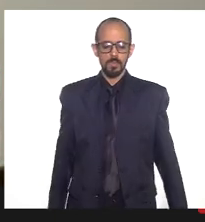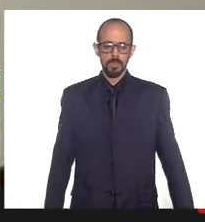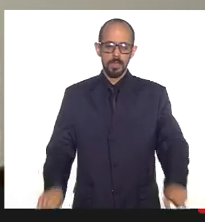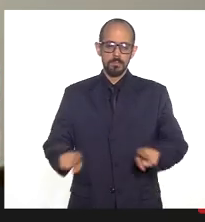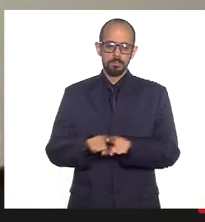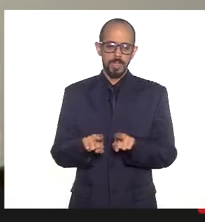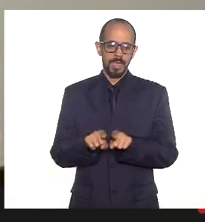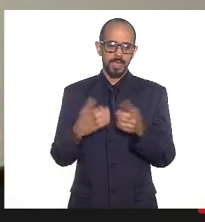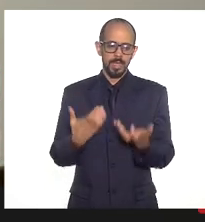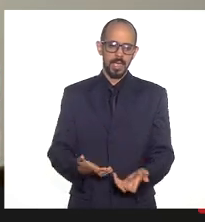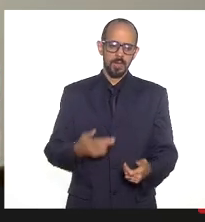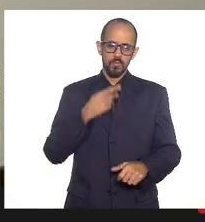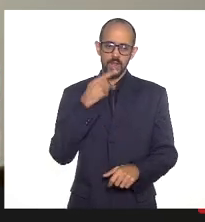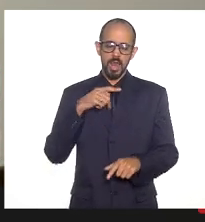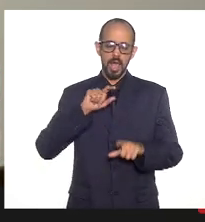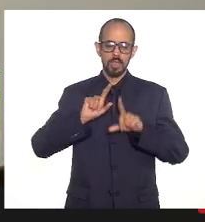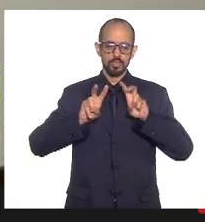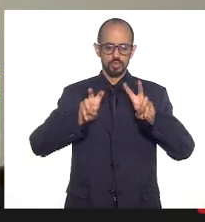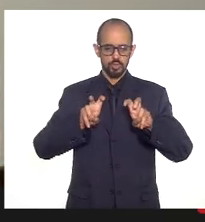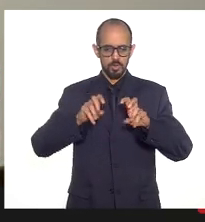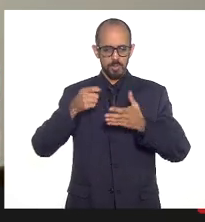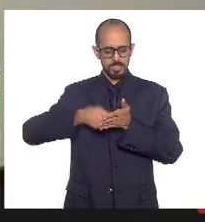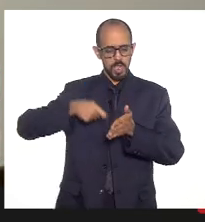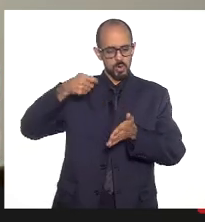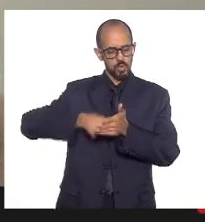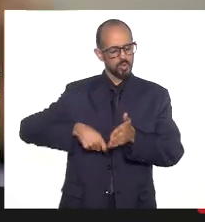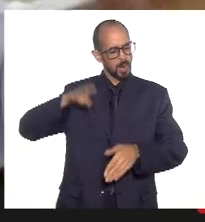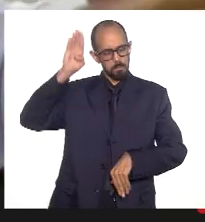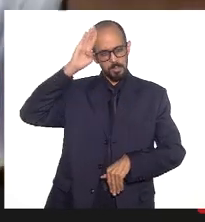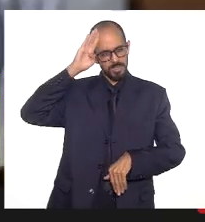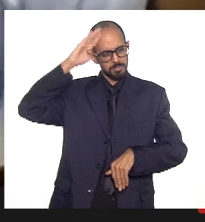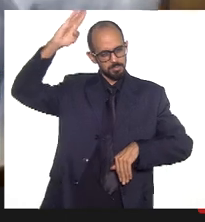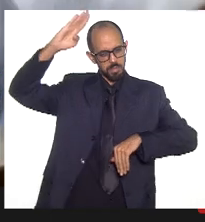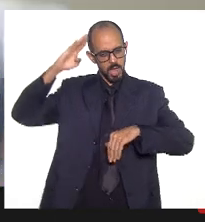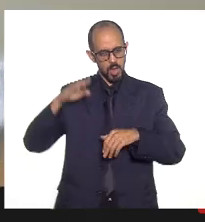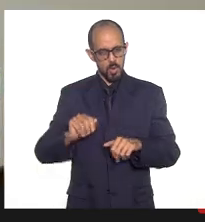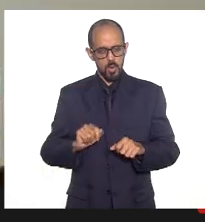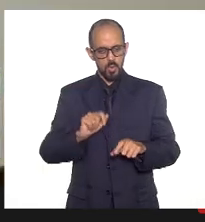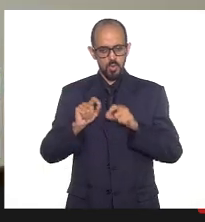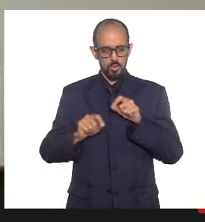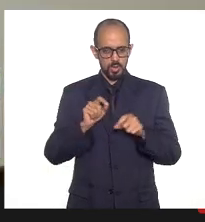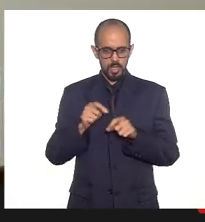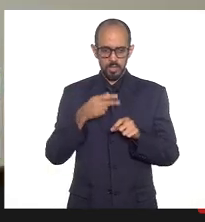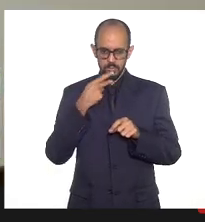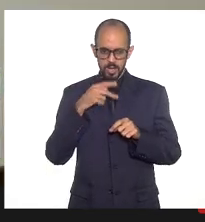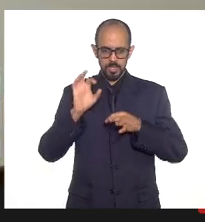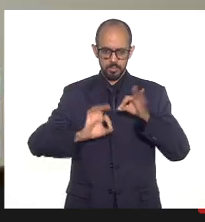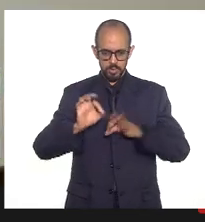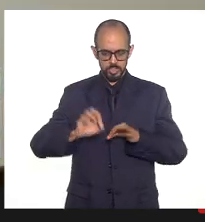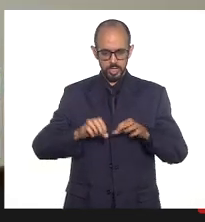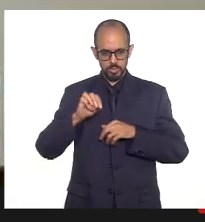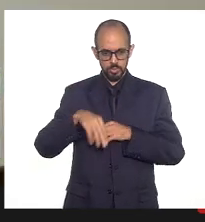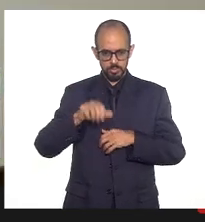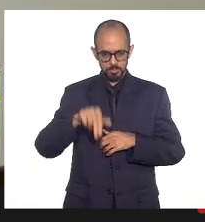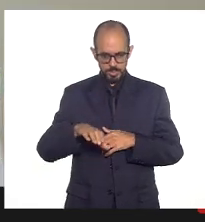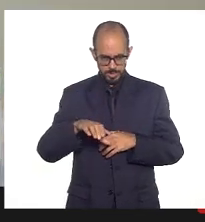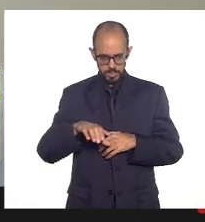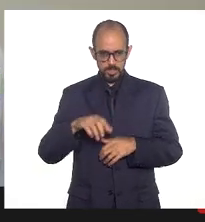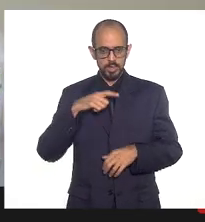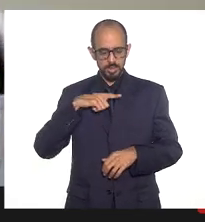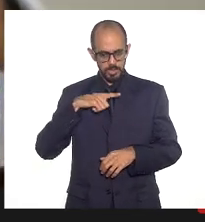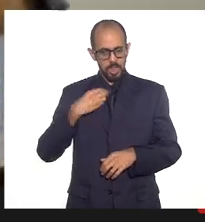quero ressaltar como luta central dessa frente, não foi à toa que eu comecei citando projetos do deputado Carlos Mink, que eu vejo conosco aqui